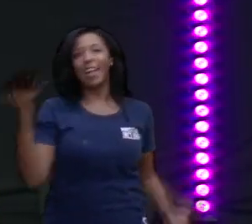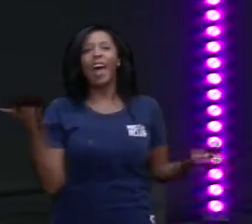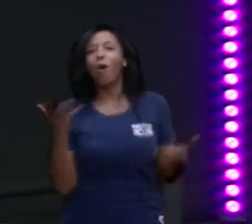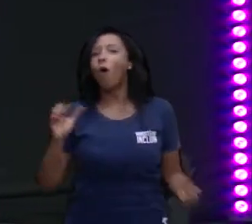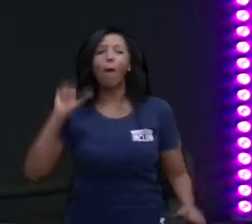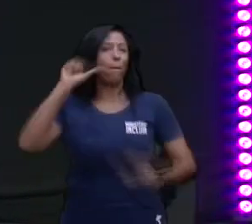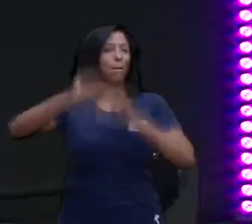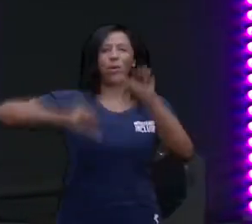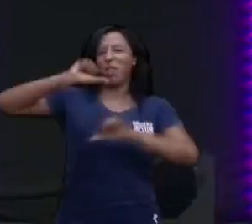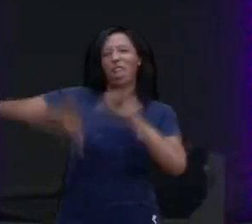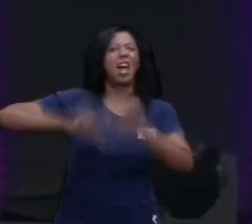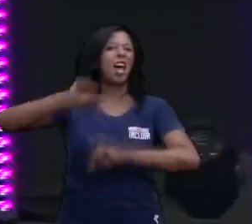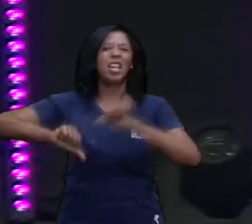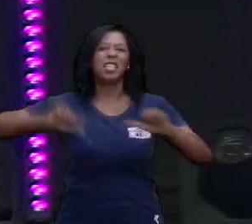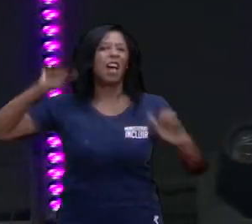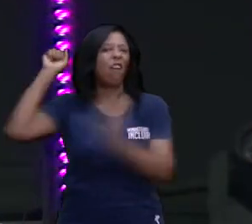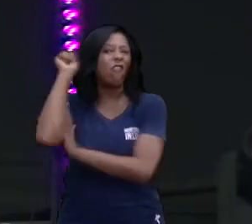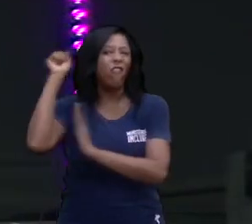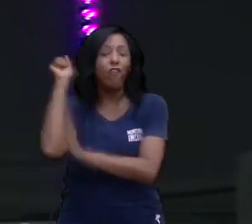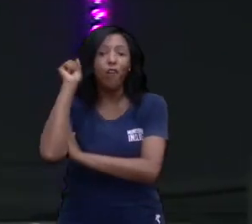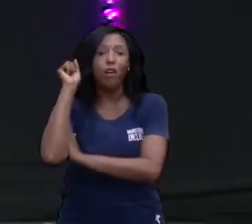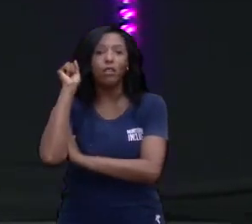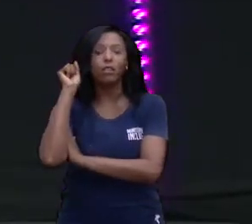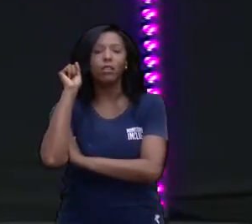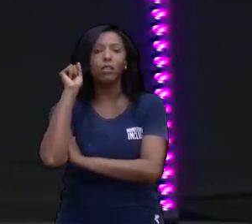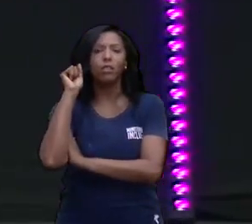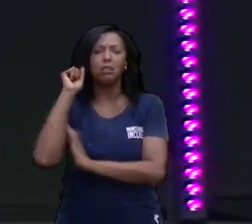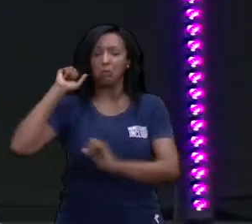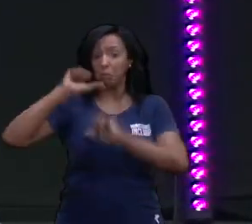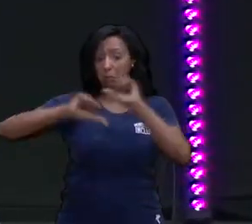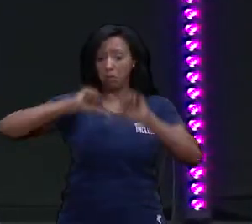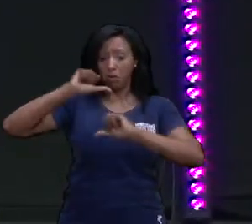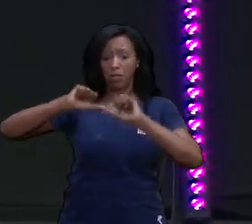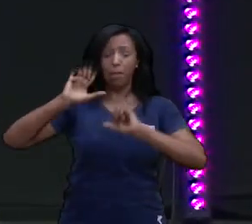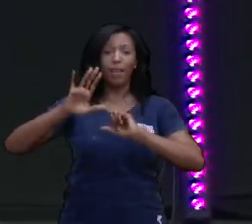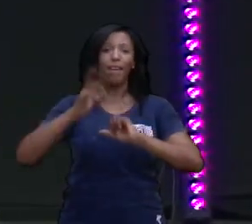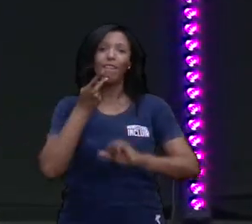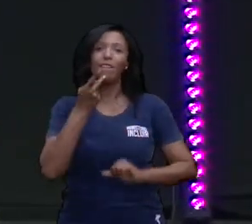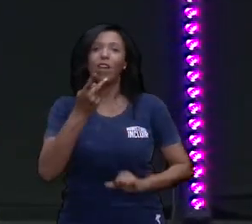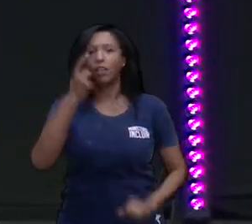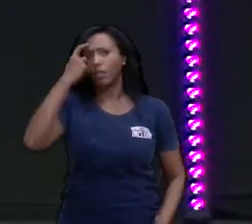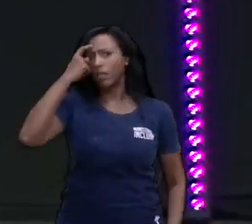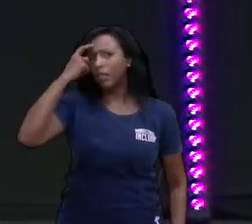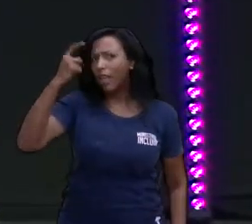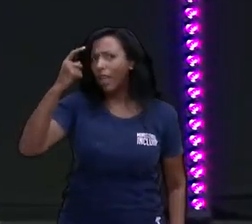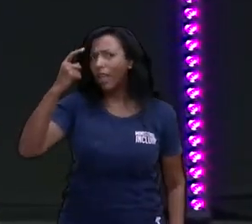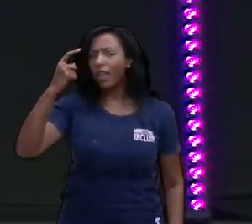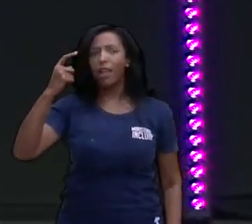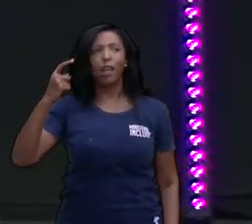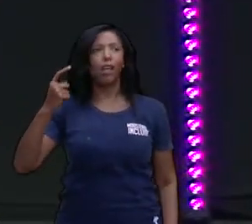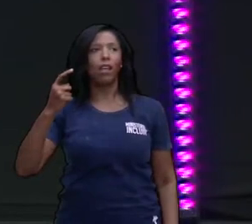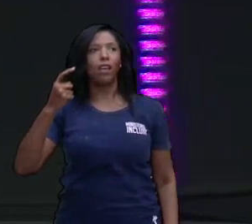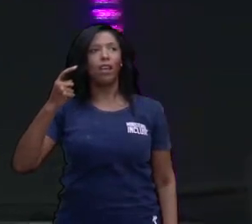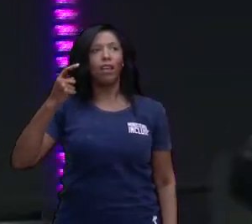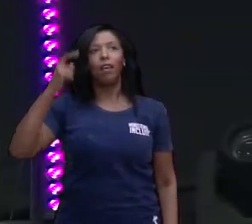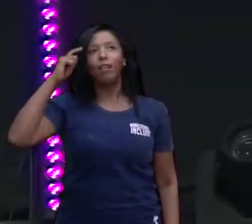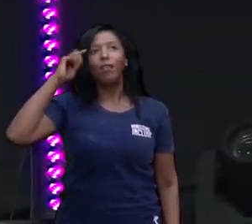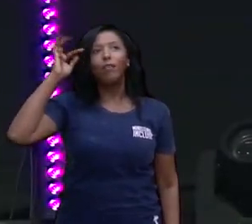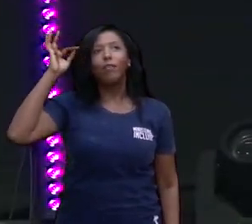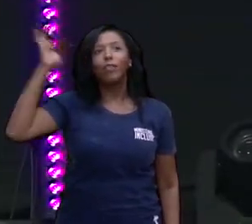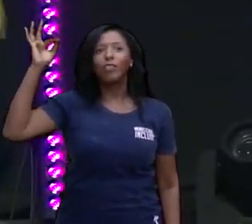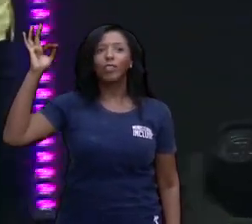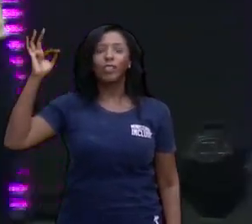é uma revolução em que não conta as ideias o pensamento o discurso O que conta é o